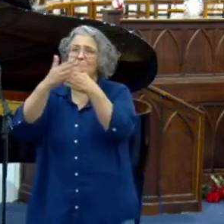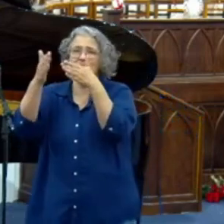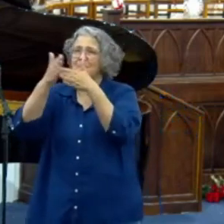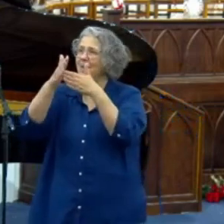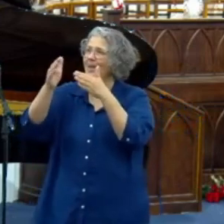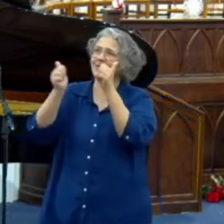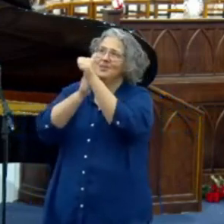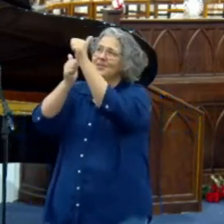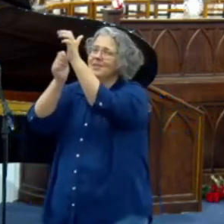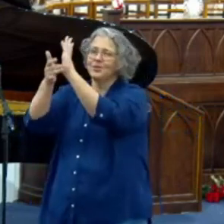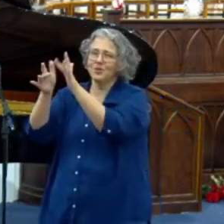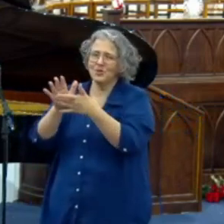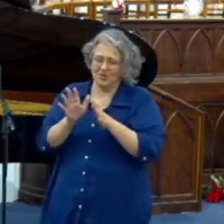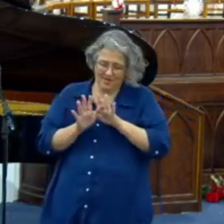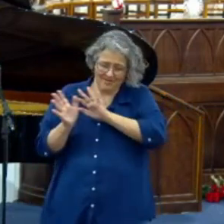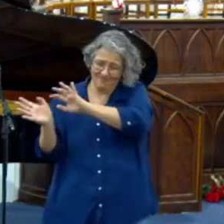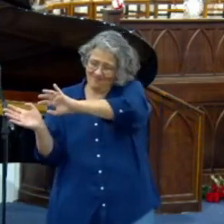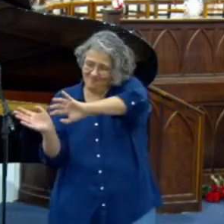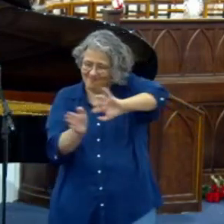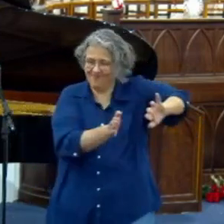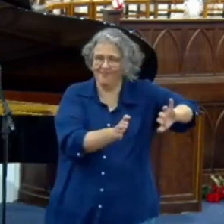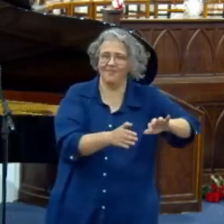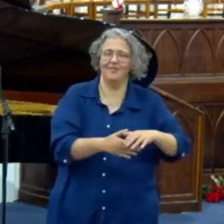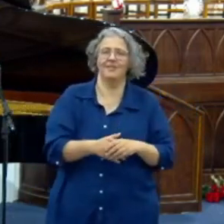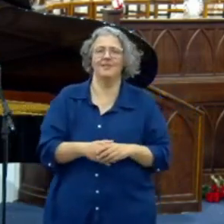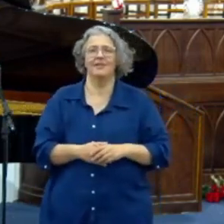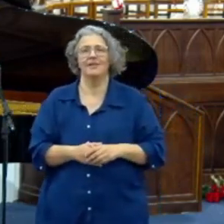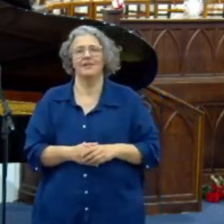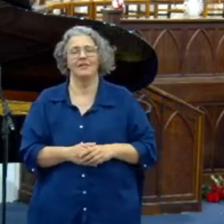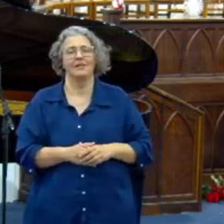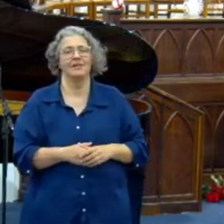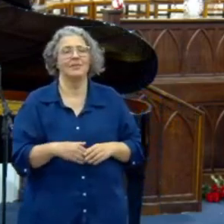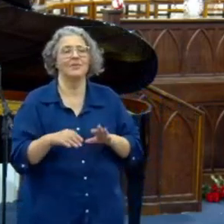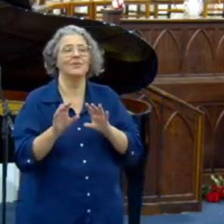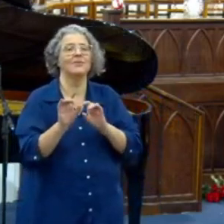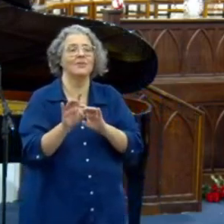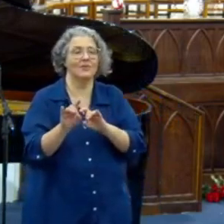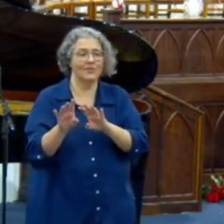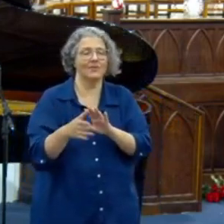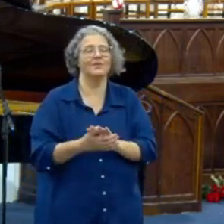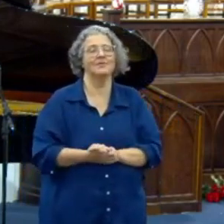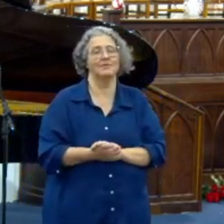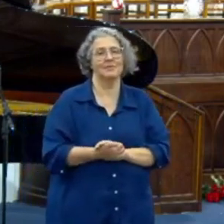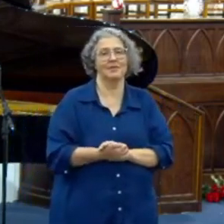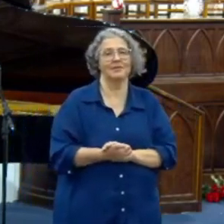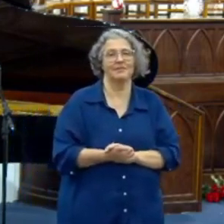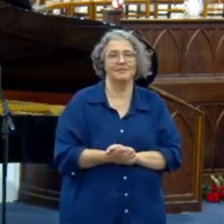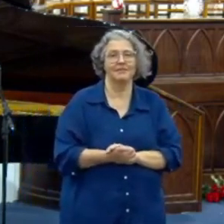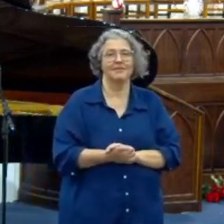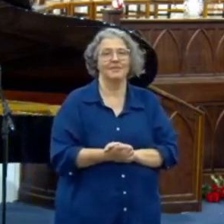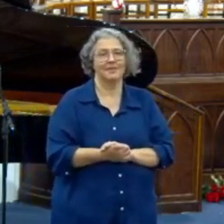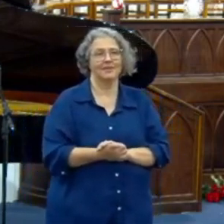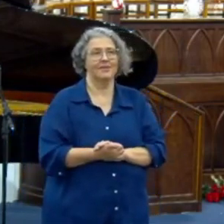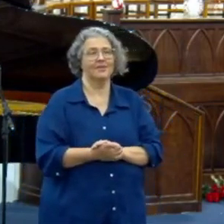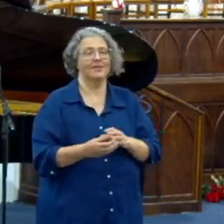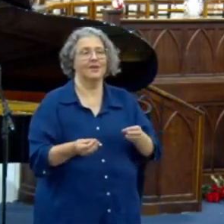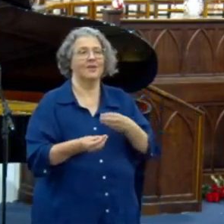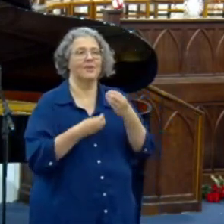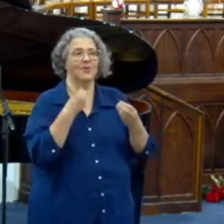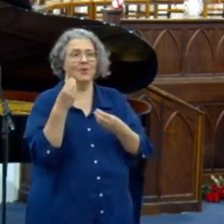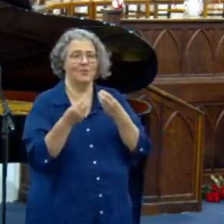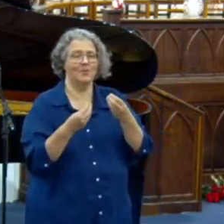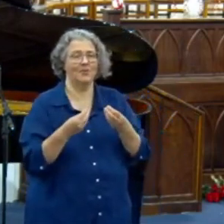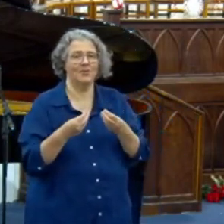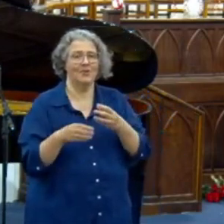Jesus, e preparação para um custo, o custo discipulado, são formas que nós